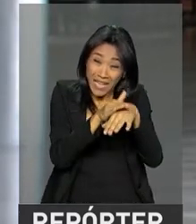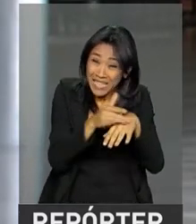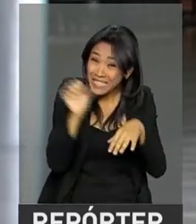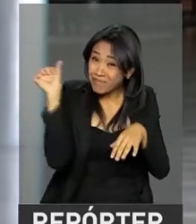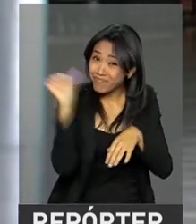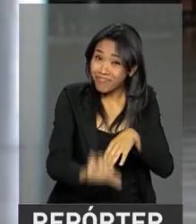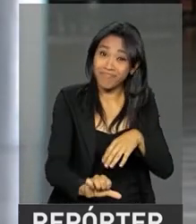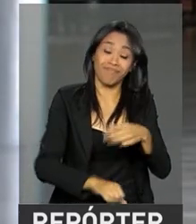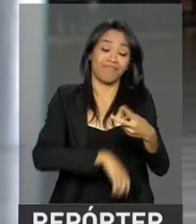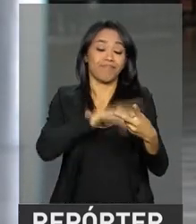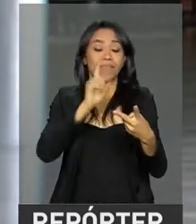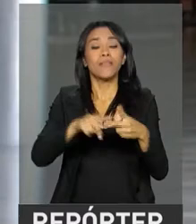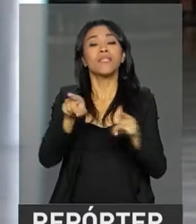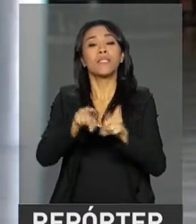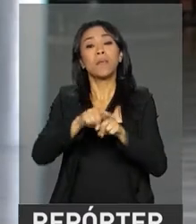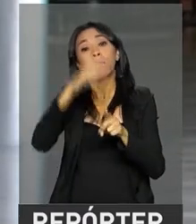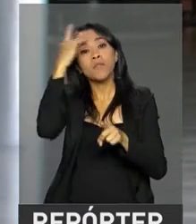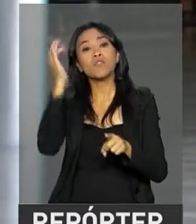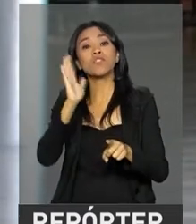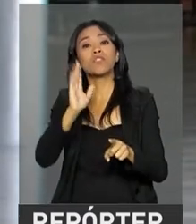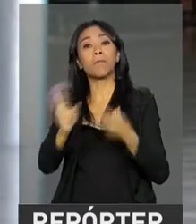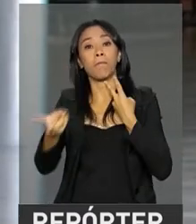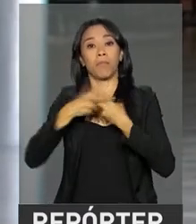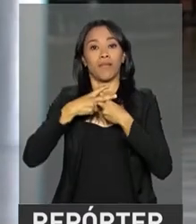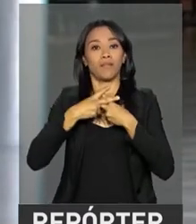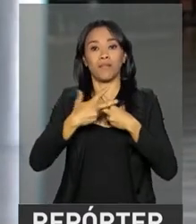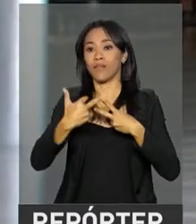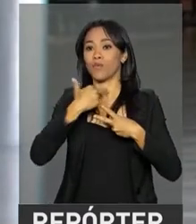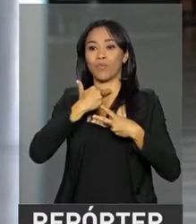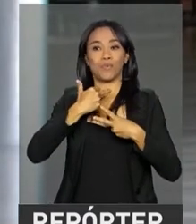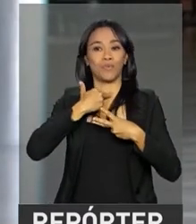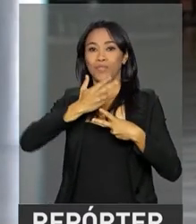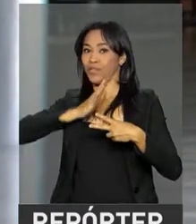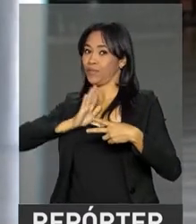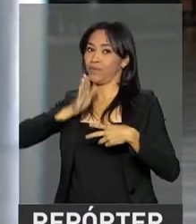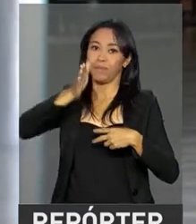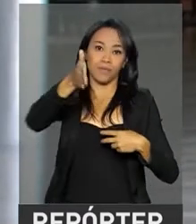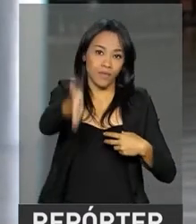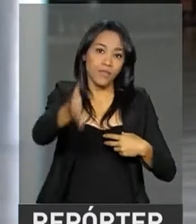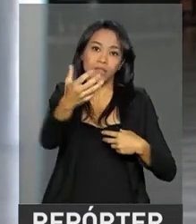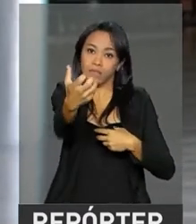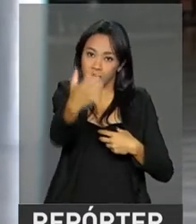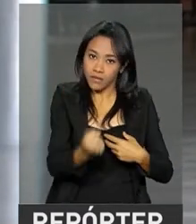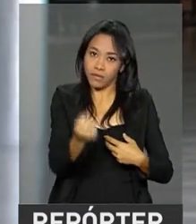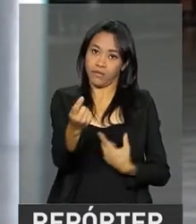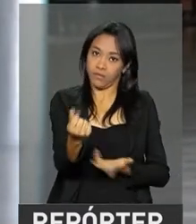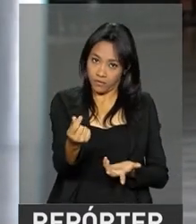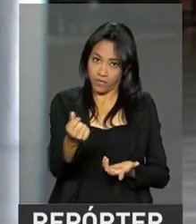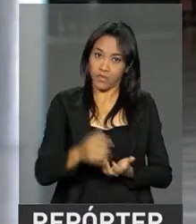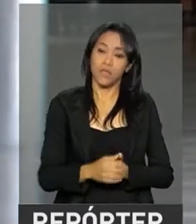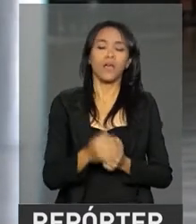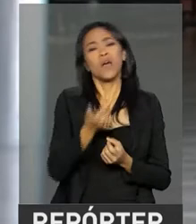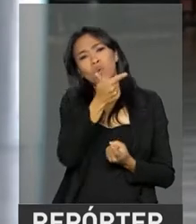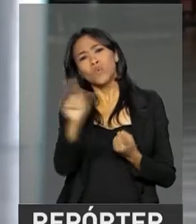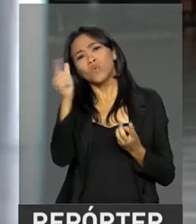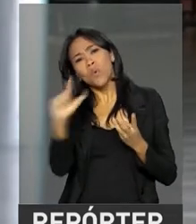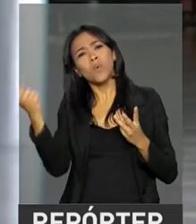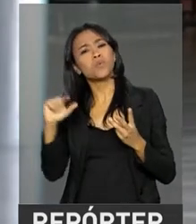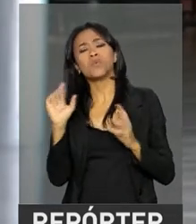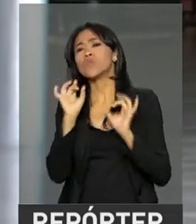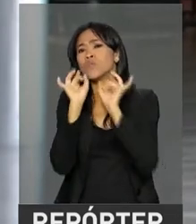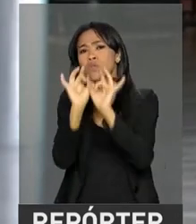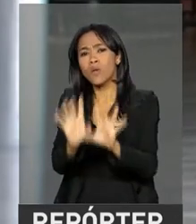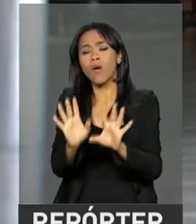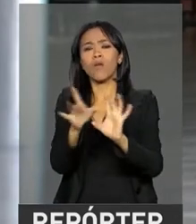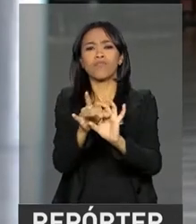de cumprimento de pena ou prisão administrativa restritiva de liberdade os demais só poderão fazer